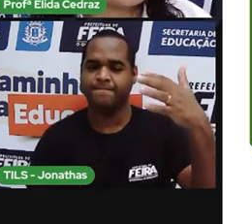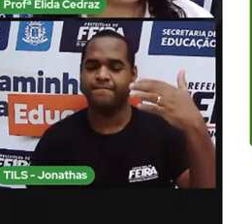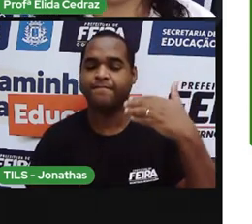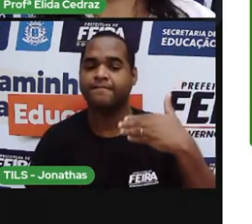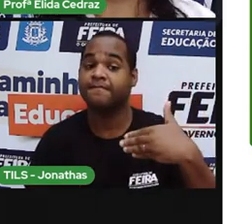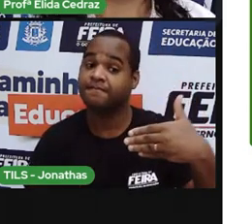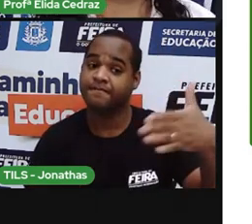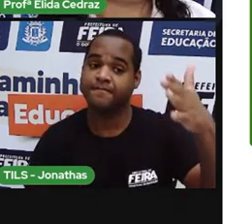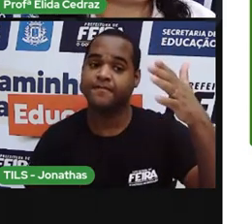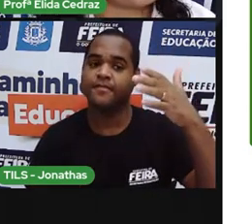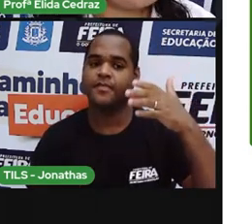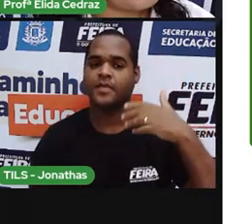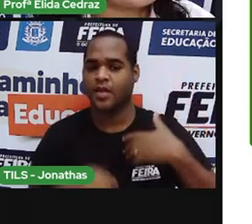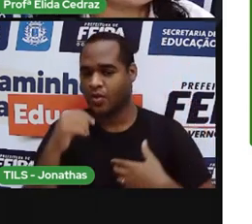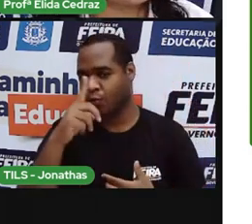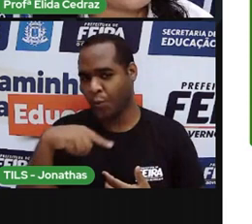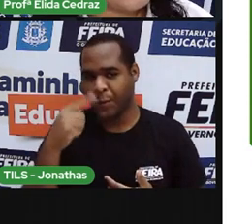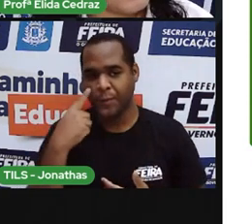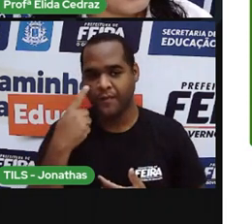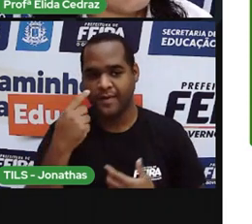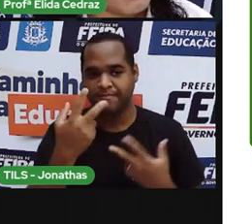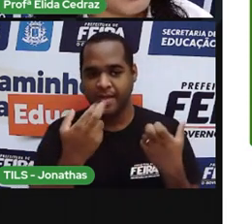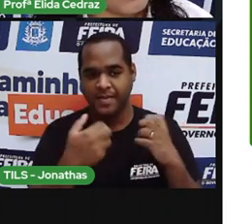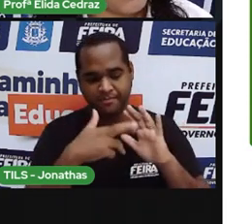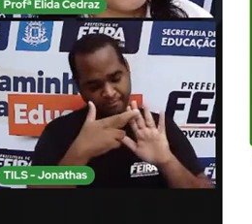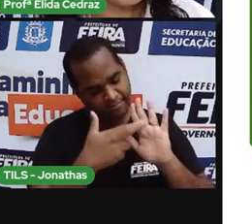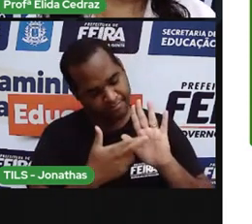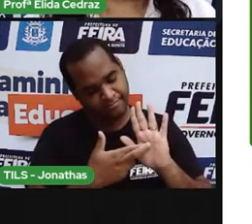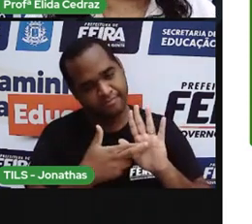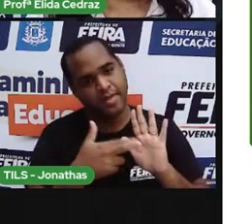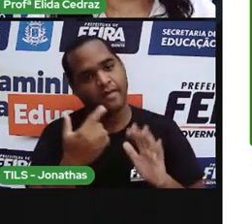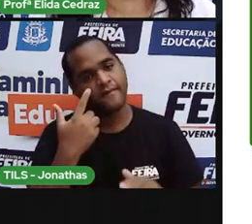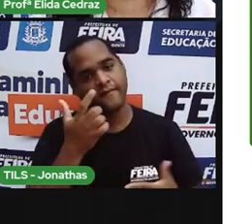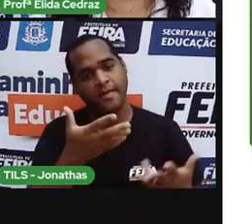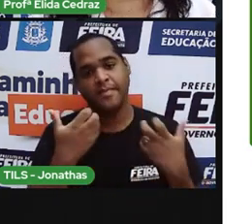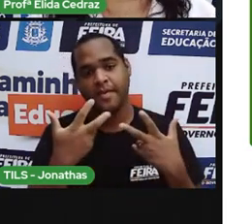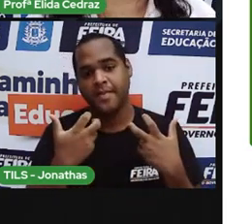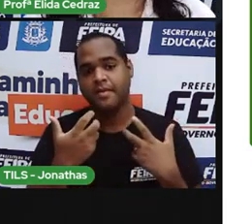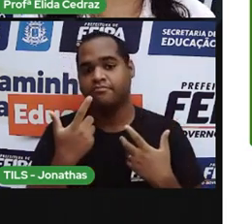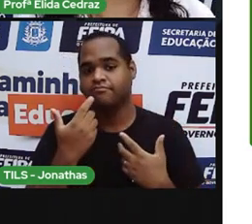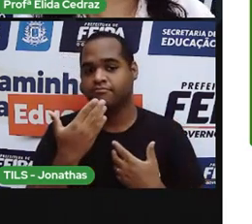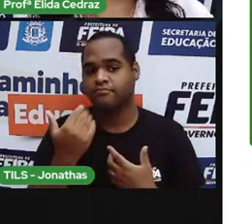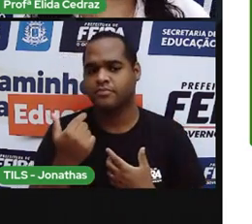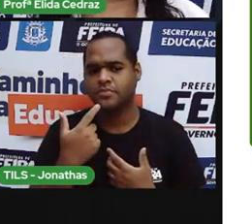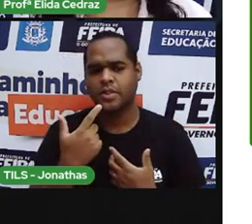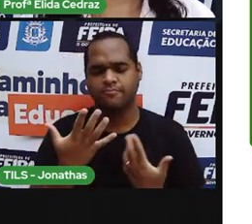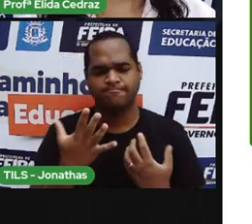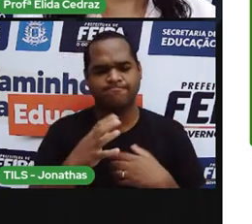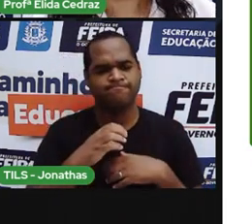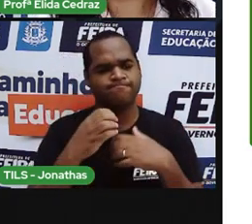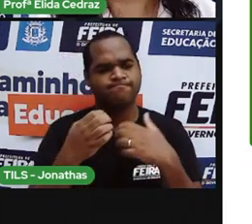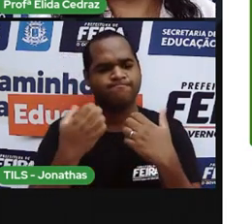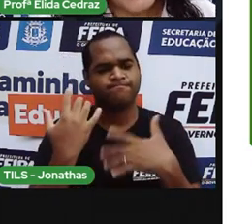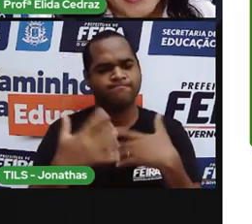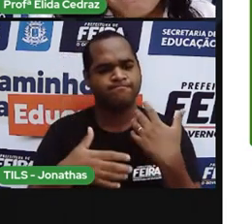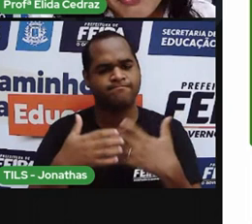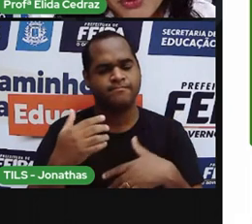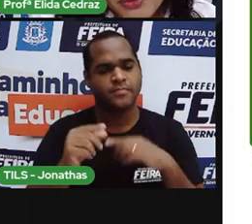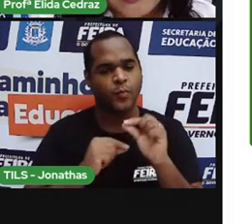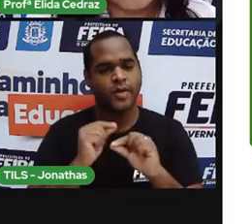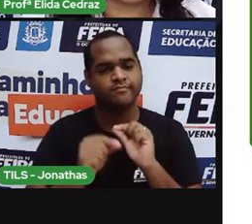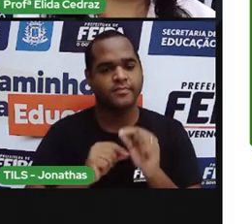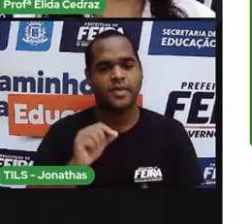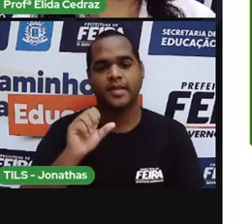para frente, nós vamos trabalhar essas regrinhas melhor. Por que que eu trouxe? Porque